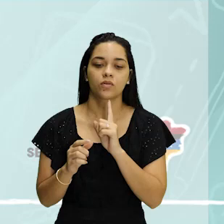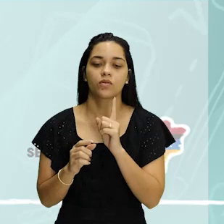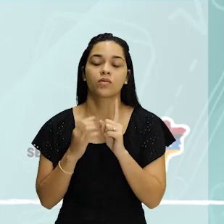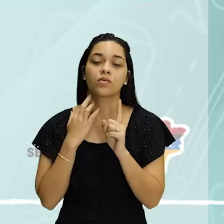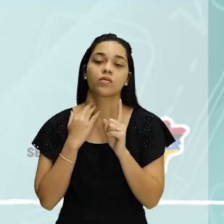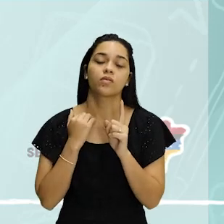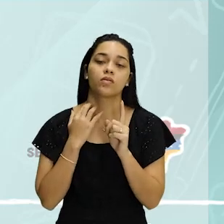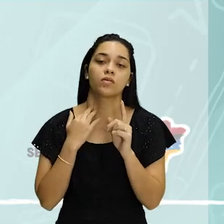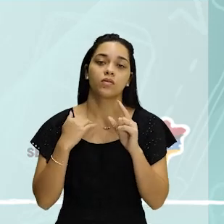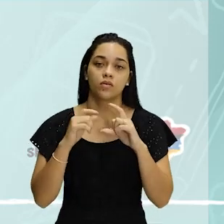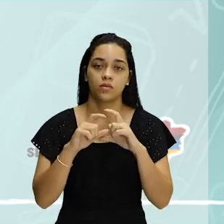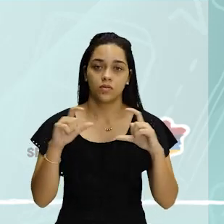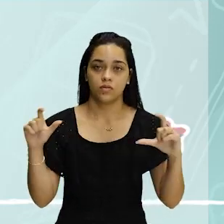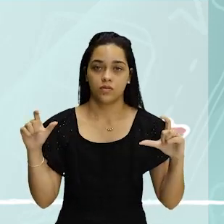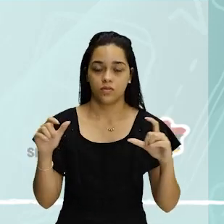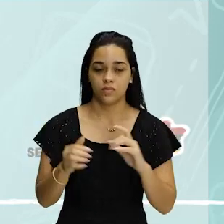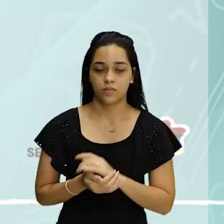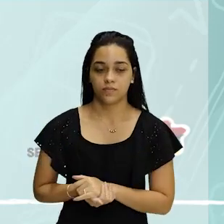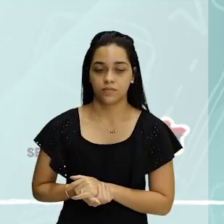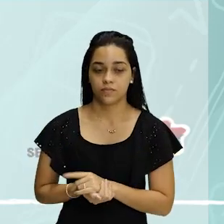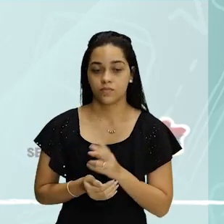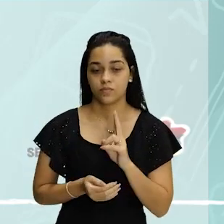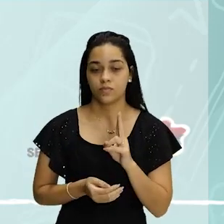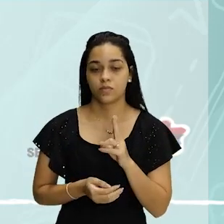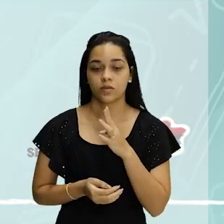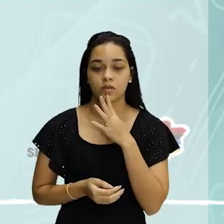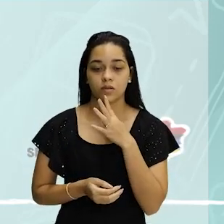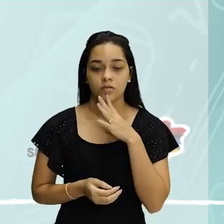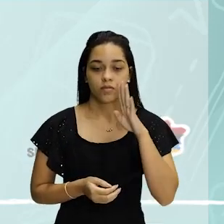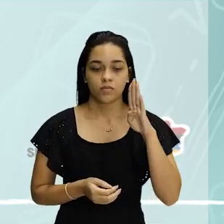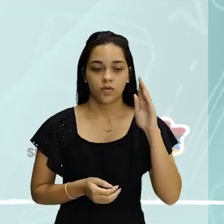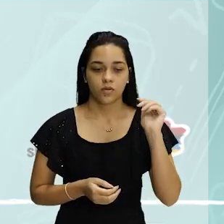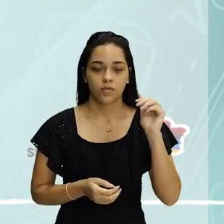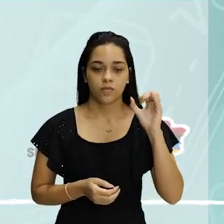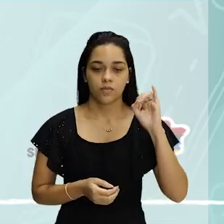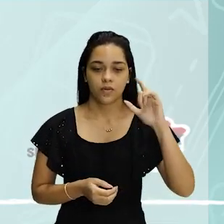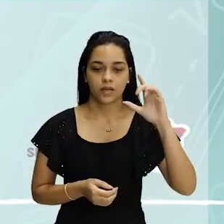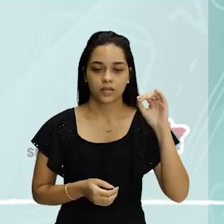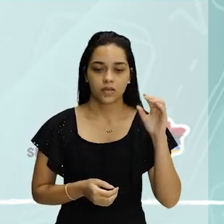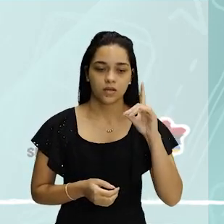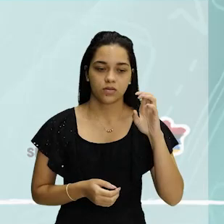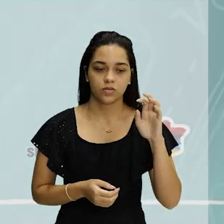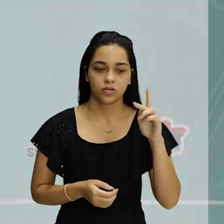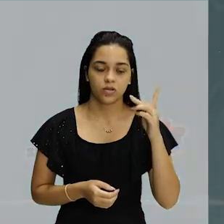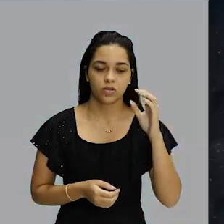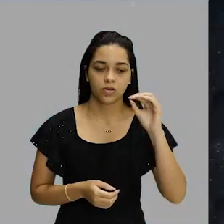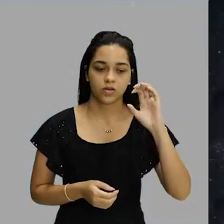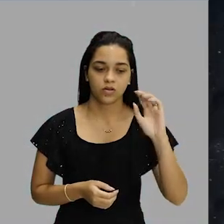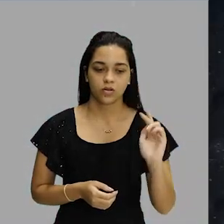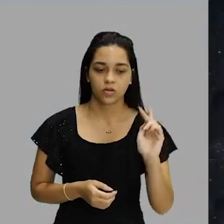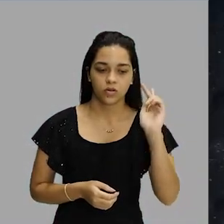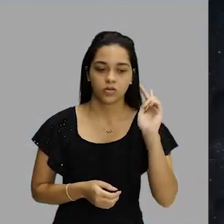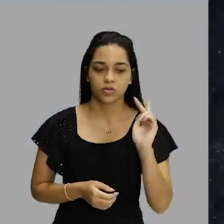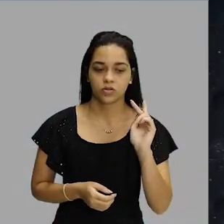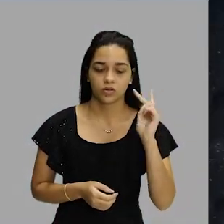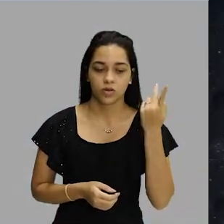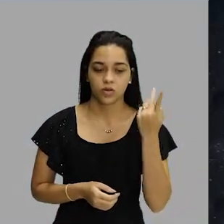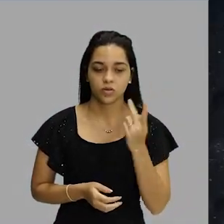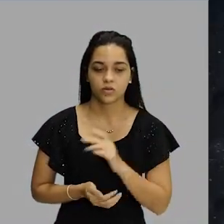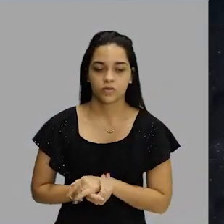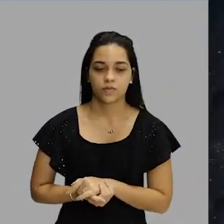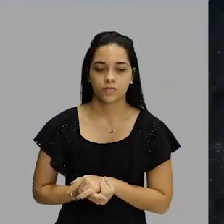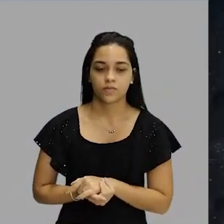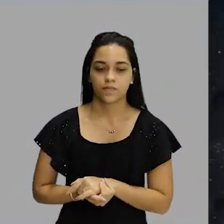agente etiológico aqui, pessoal, que é conhecido como, esse nome científico, Mycobacterium tuberculosis, também conhecido